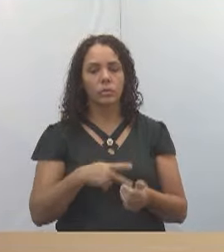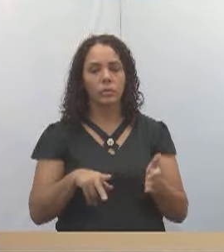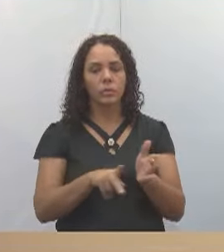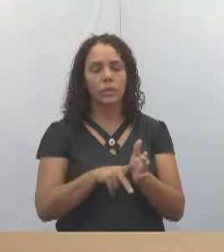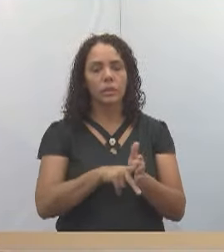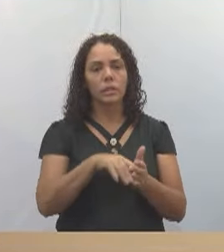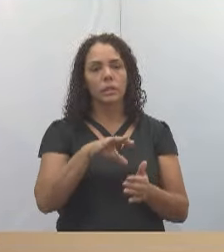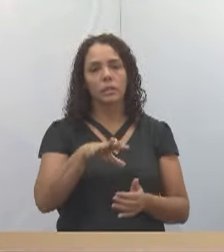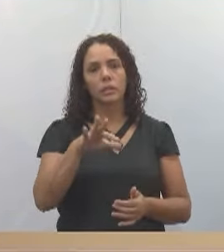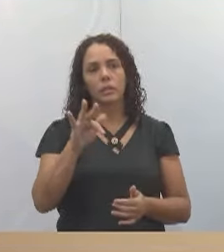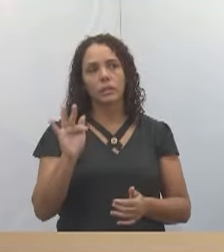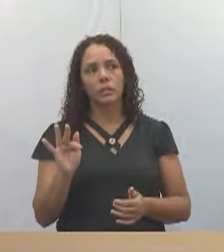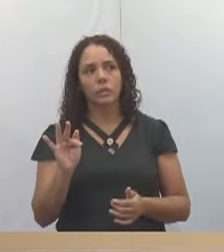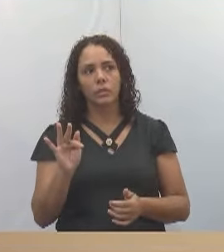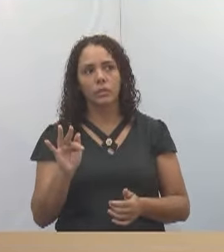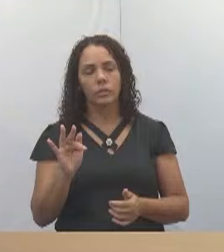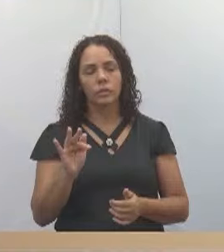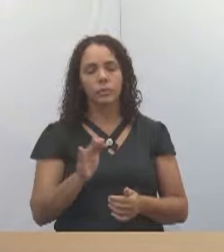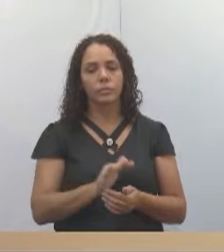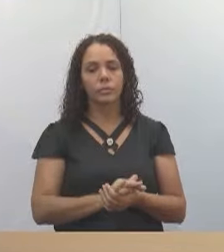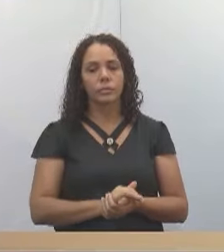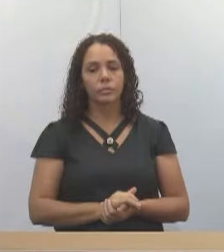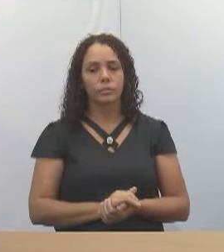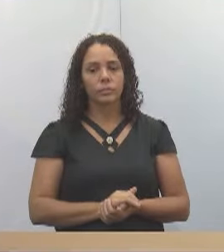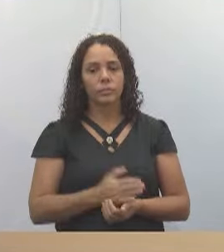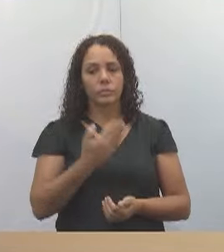CF pedido de julgado.